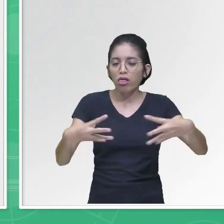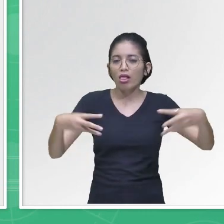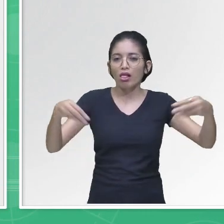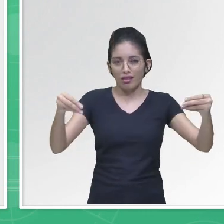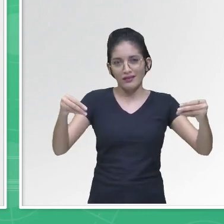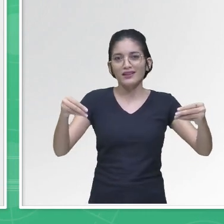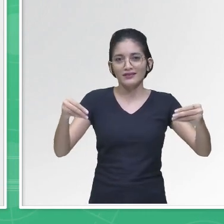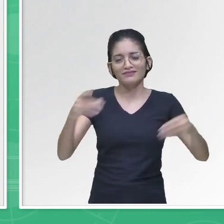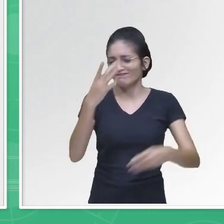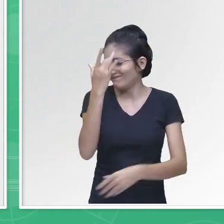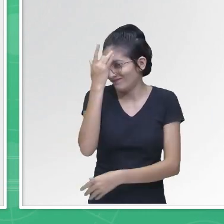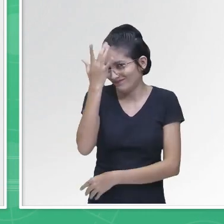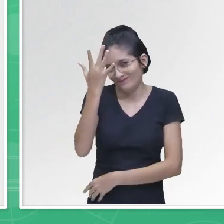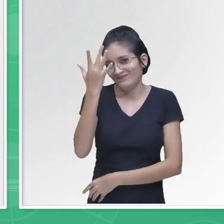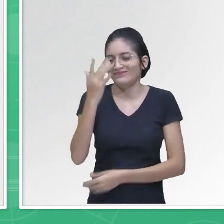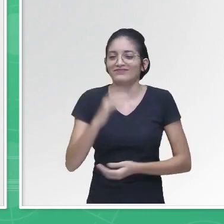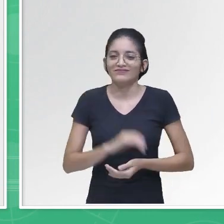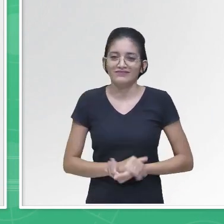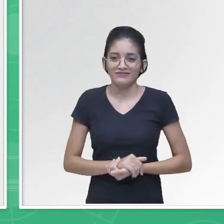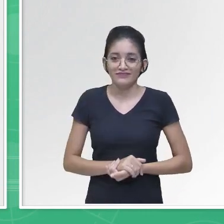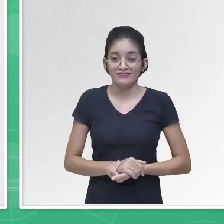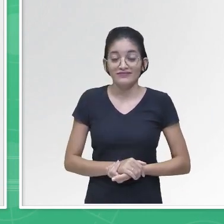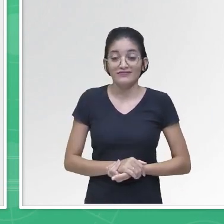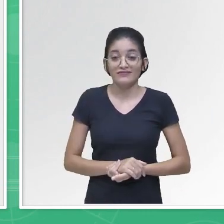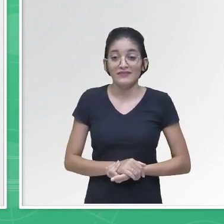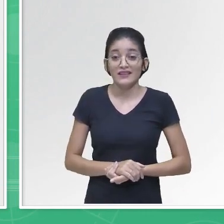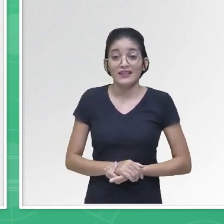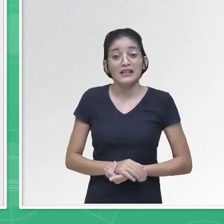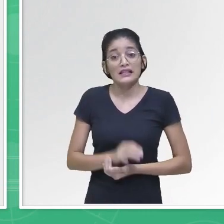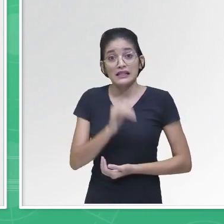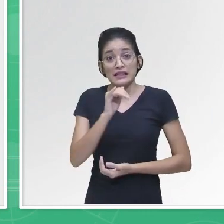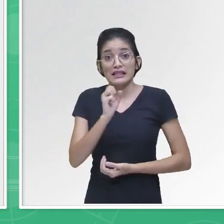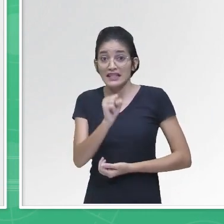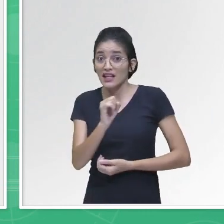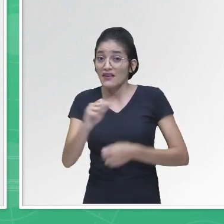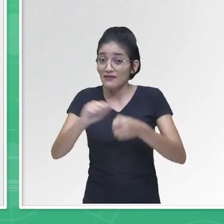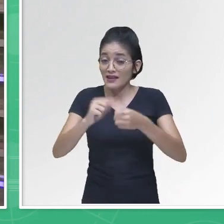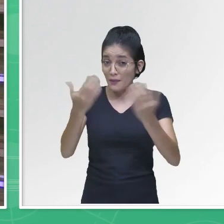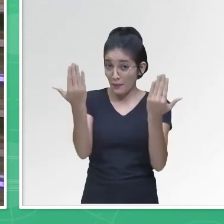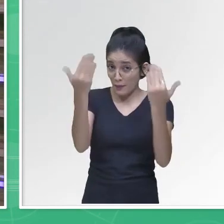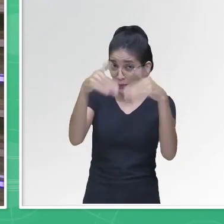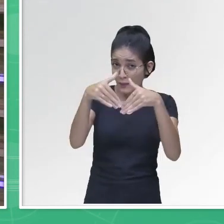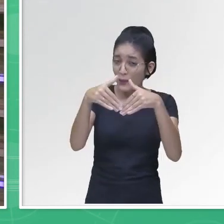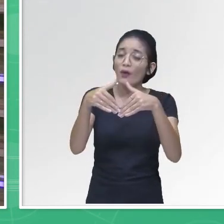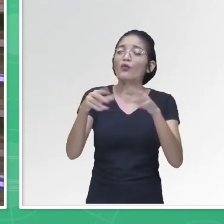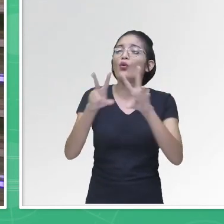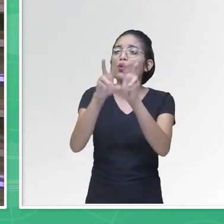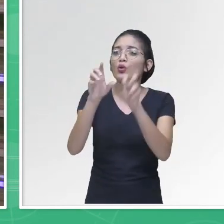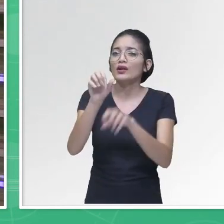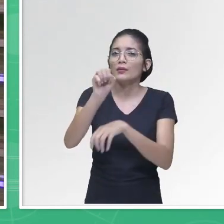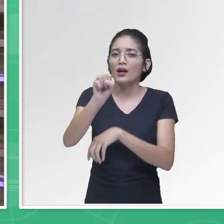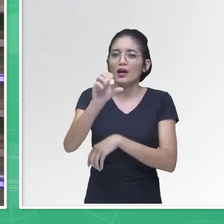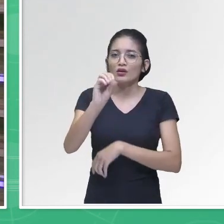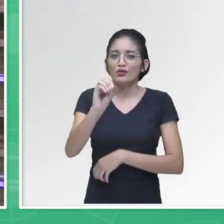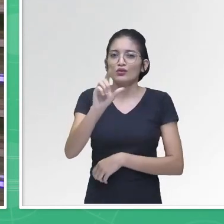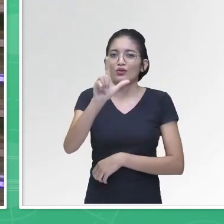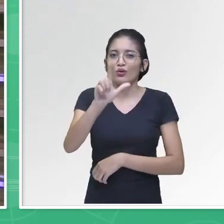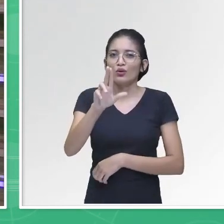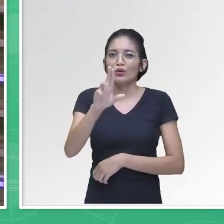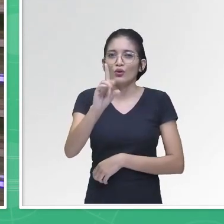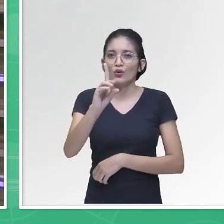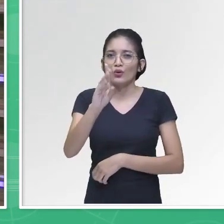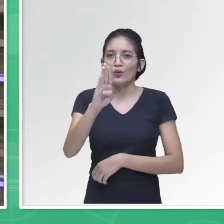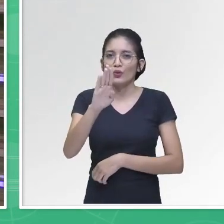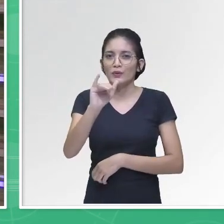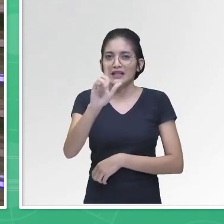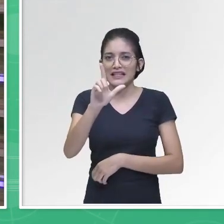que é fácil demais, hein? Se pega uma prova, hein, sobre solubilidade, vai pegar 10, eu tenho certeza. É